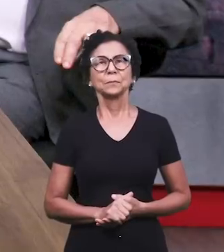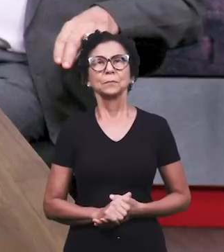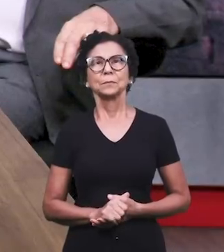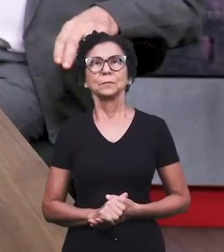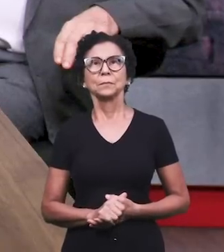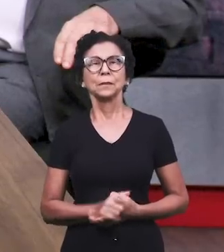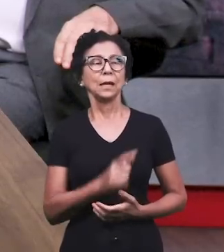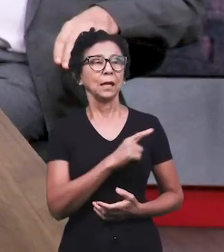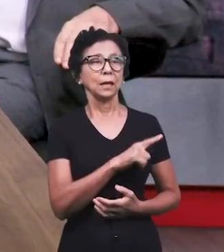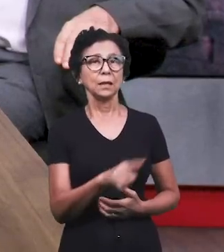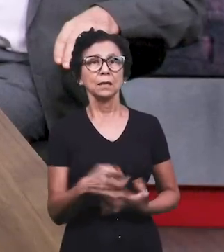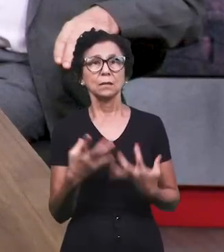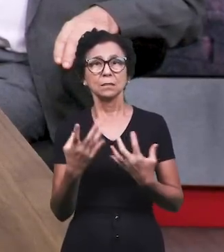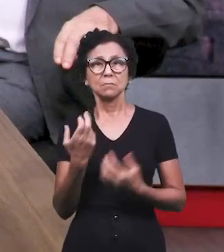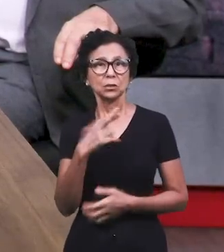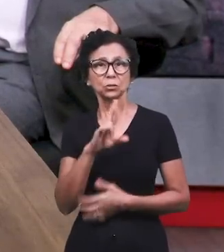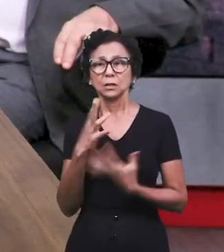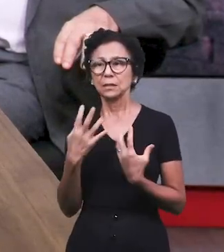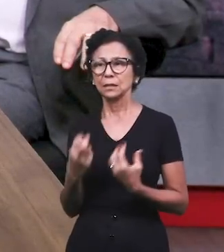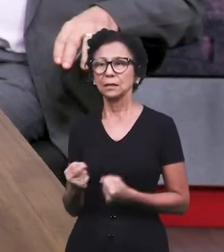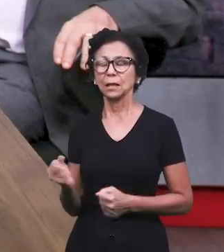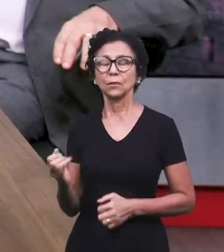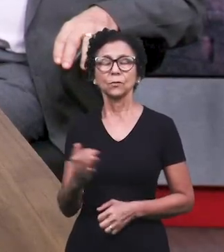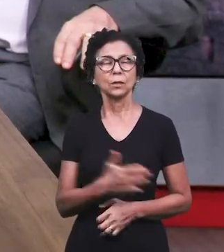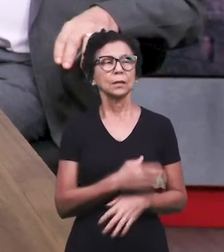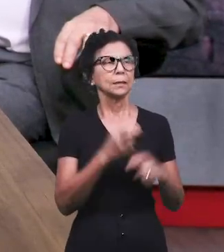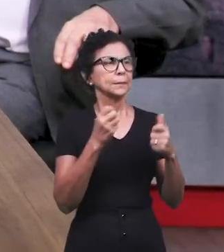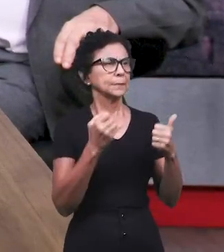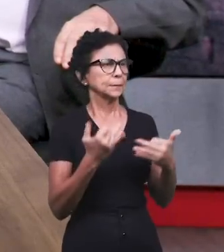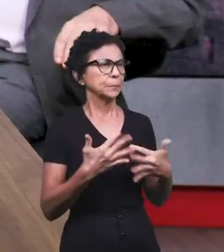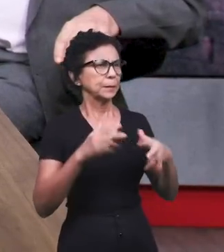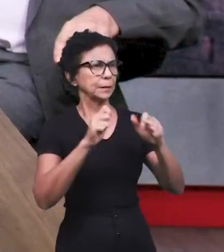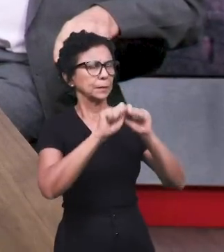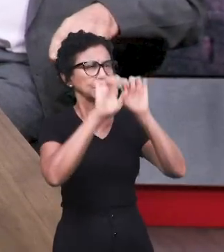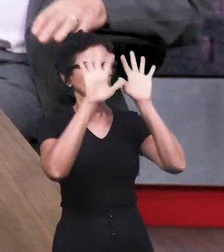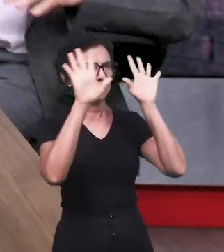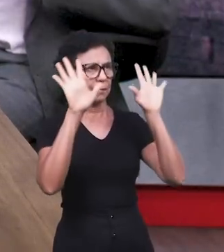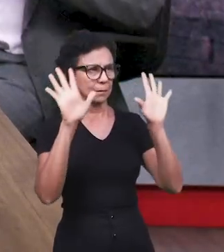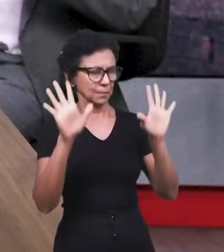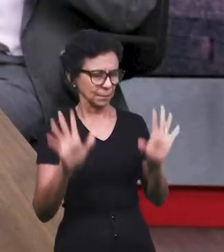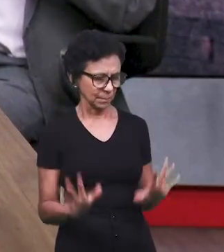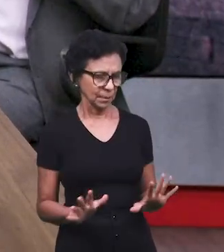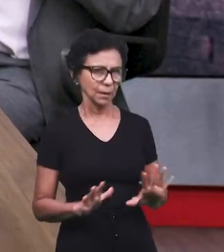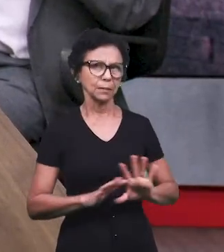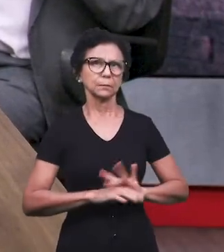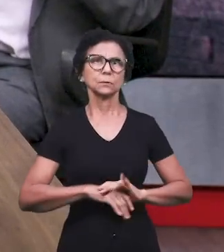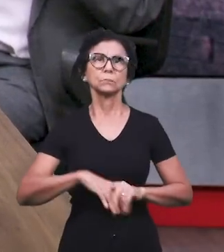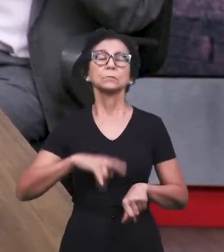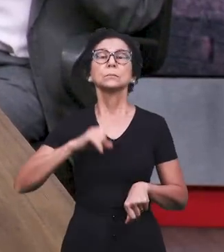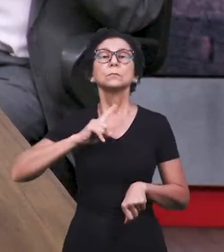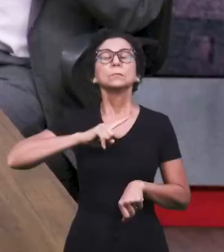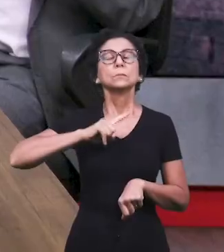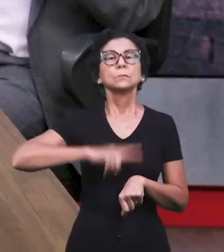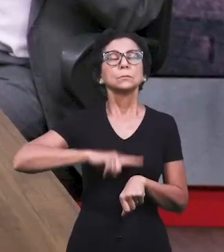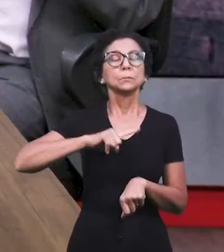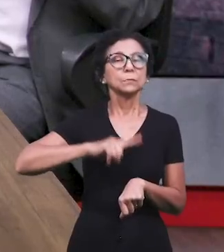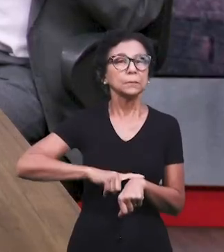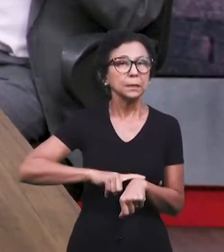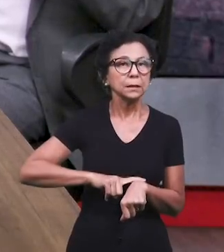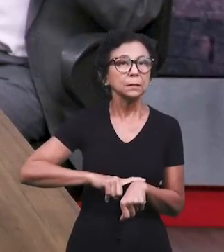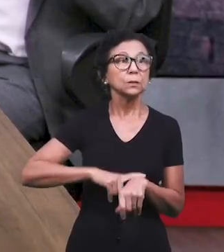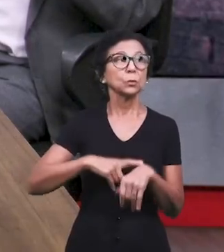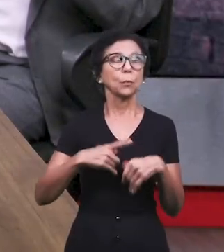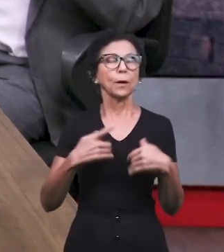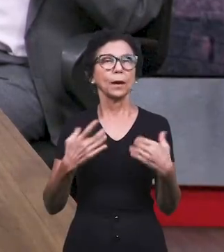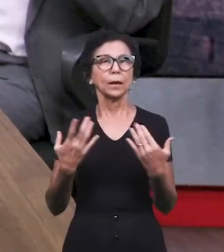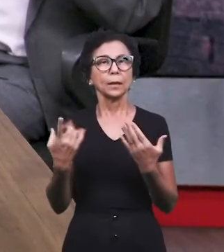Uma intervençãozinha claro. Aqui. Explica melhor essa questão desse momento em